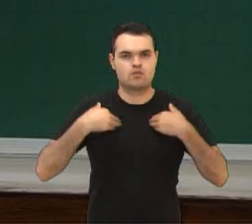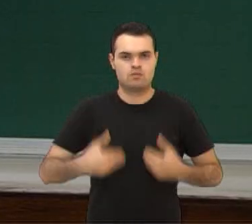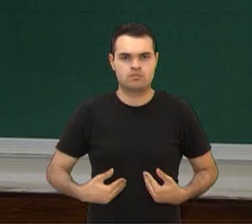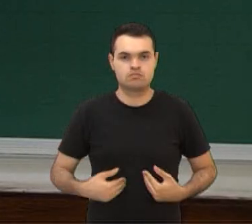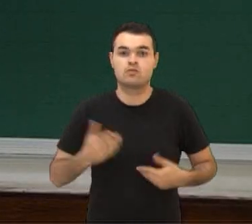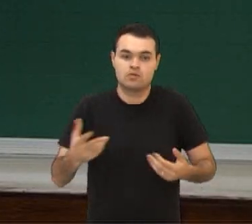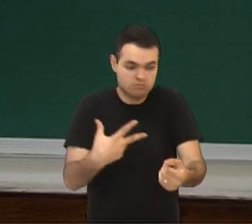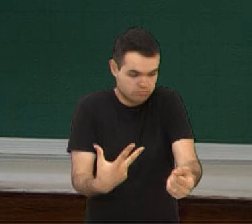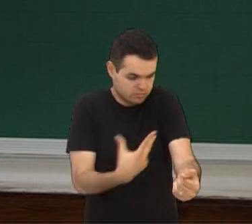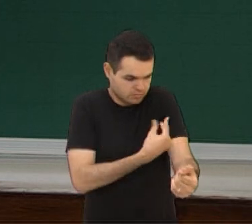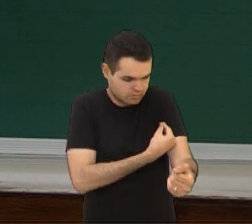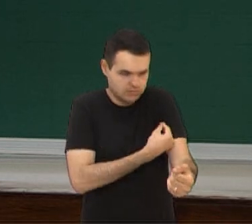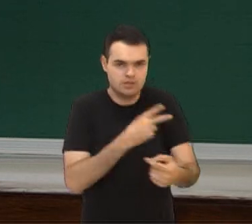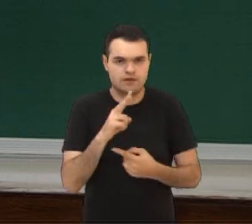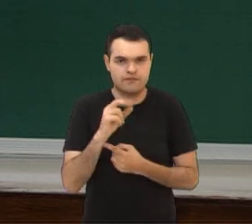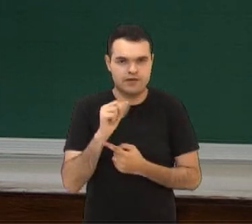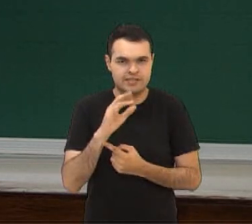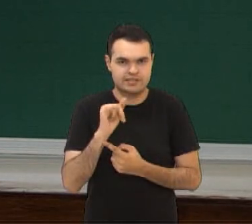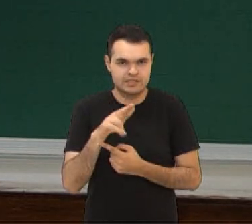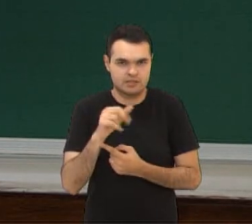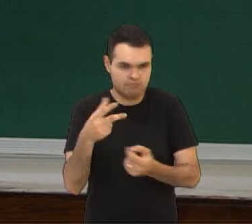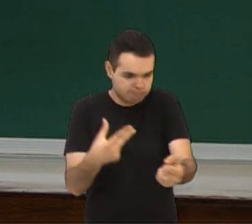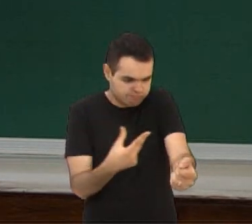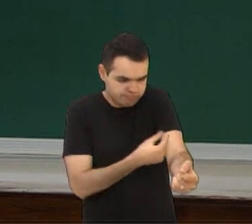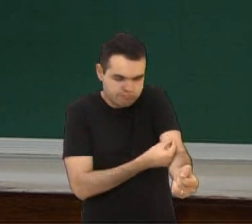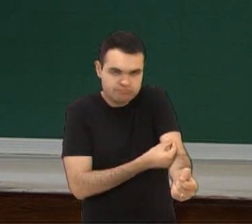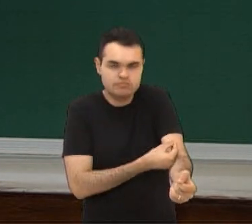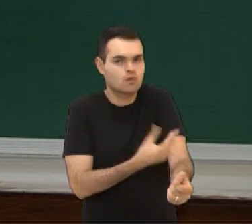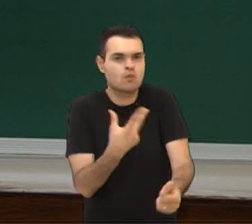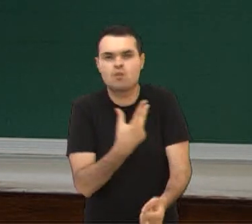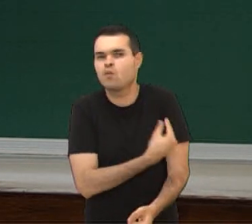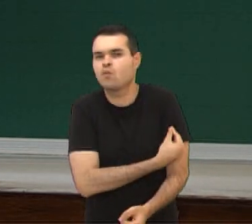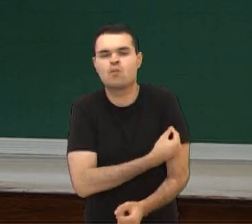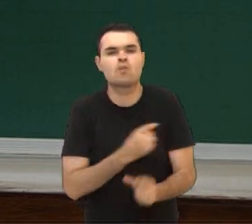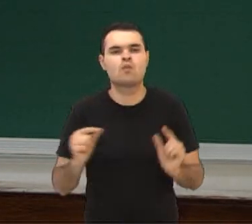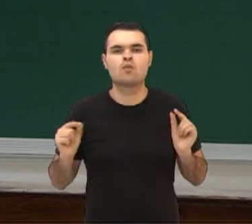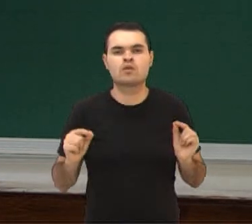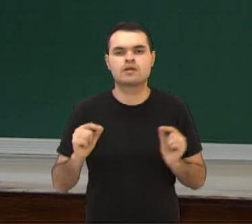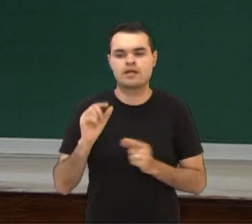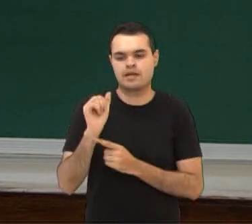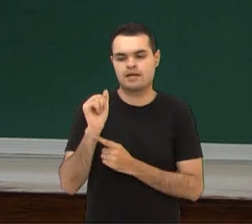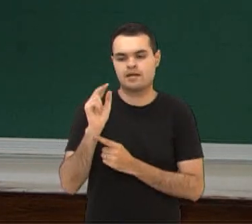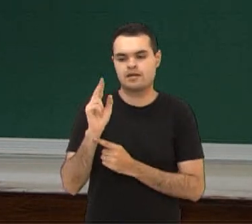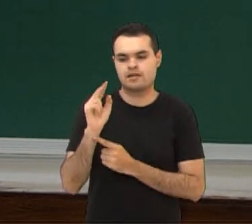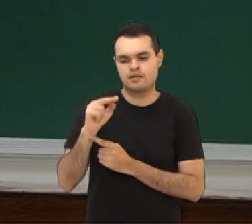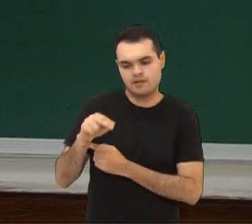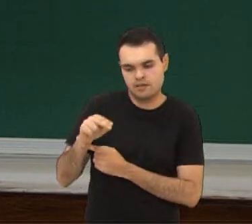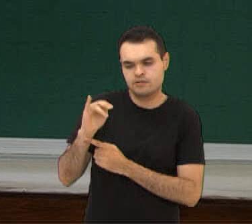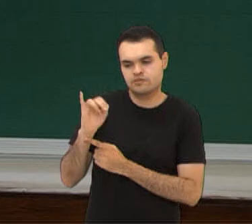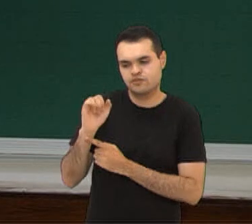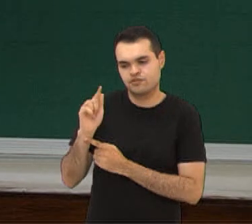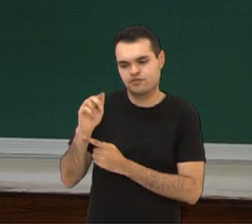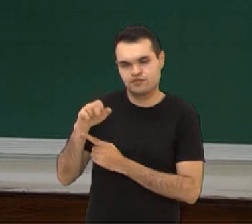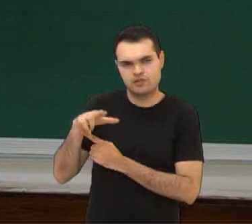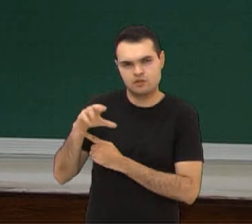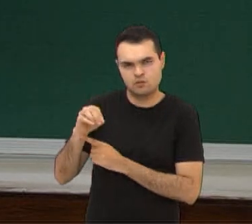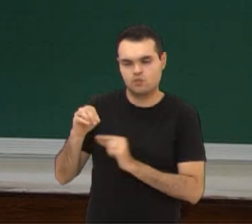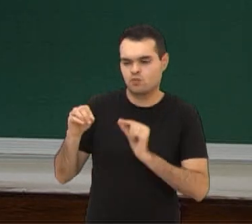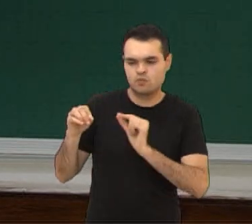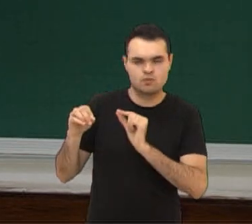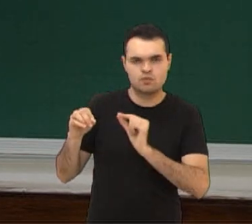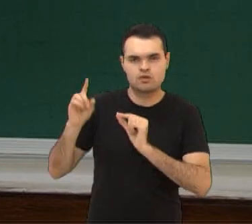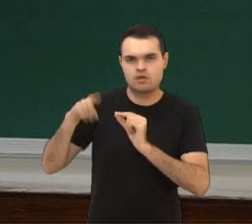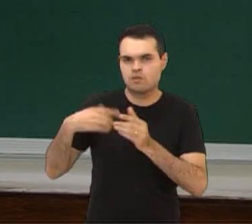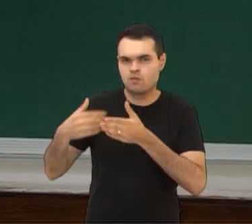toma vacina, a gente está tomando o quê? A gente está introduzindo no organismo antígenos. O que é um antígeno? Antígeno é